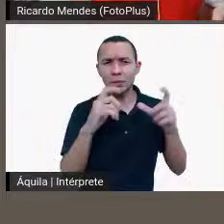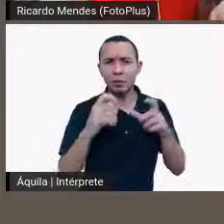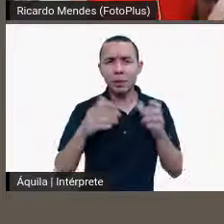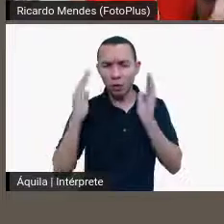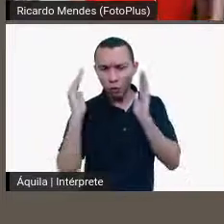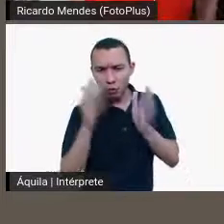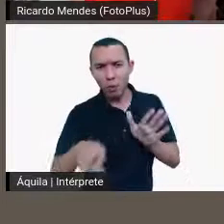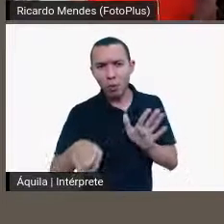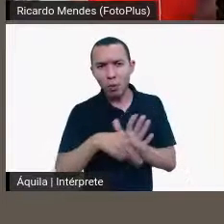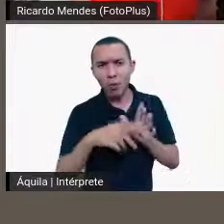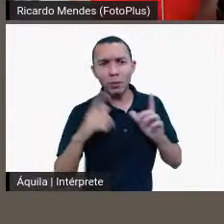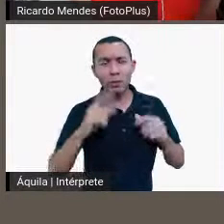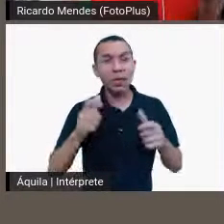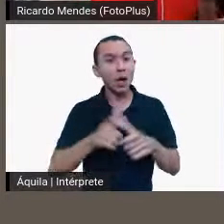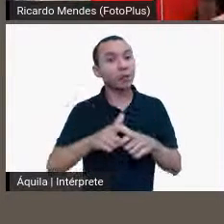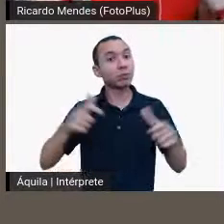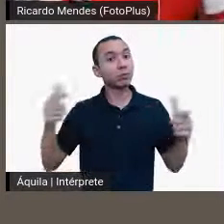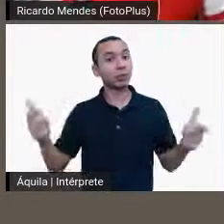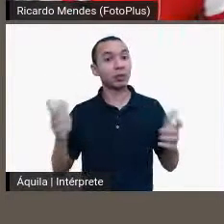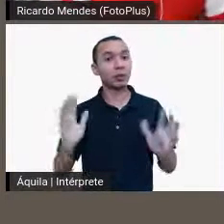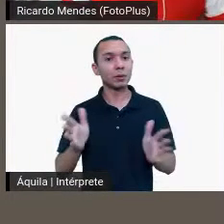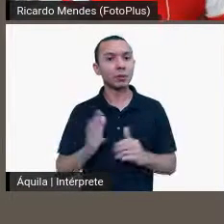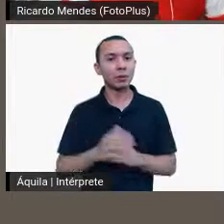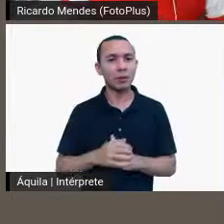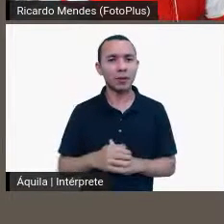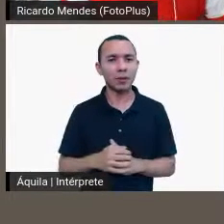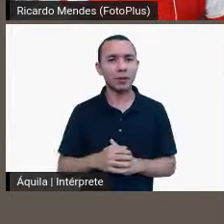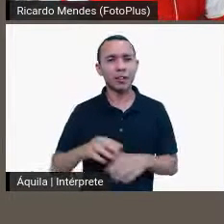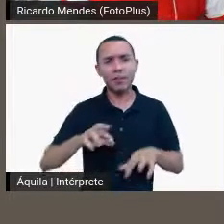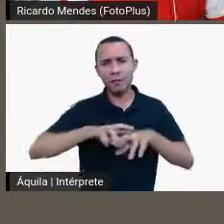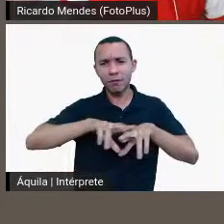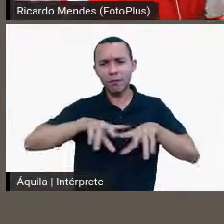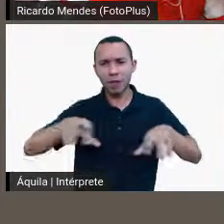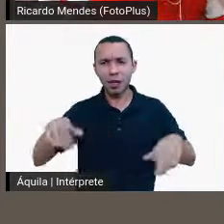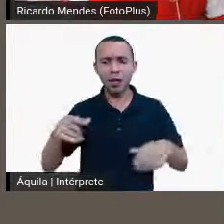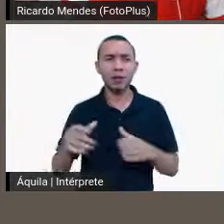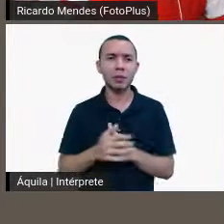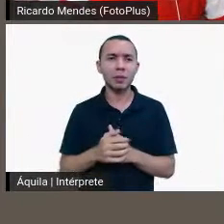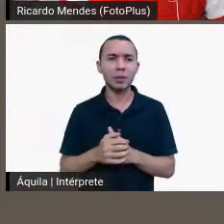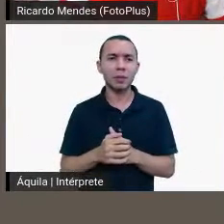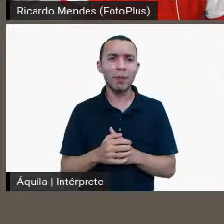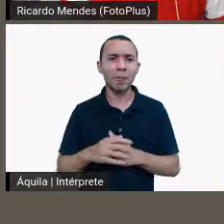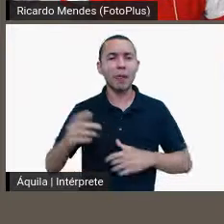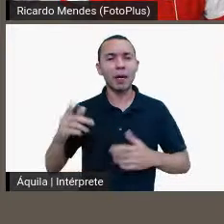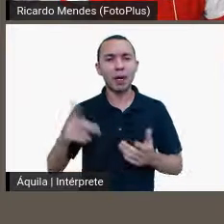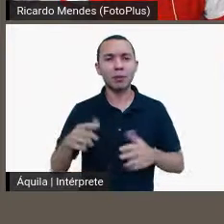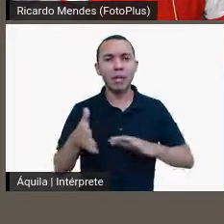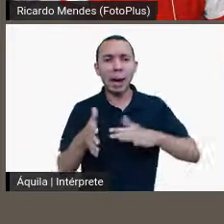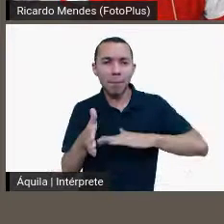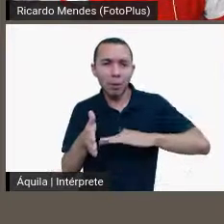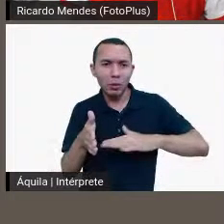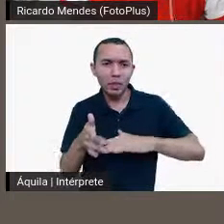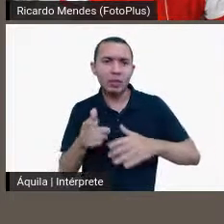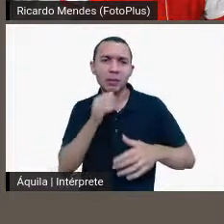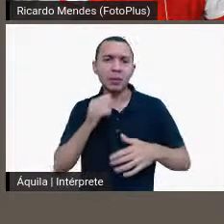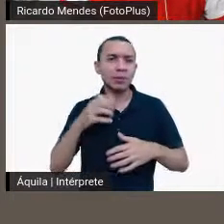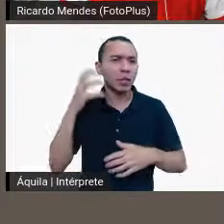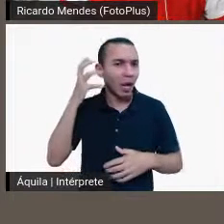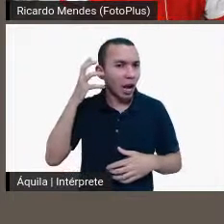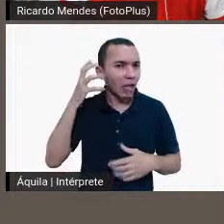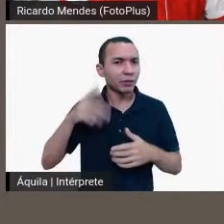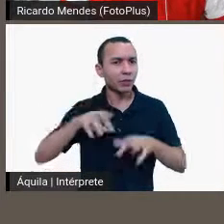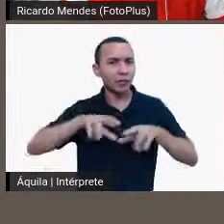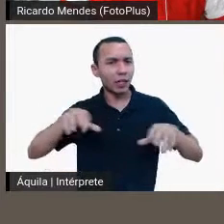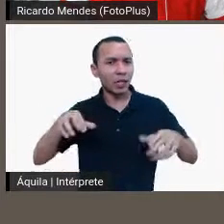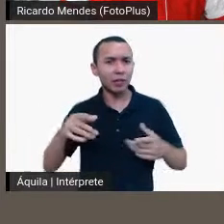numa perspectiva ampla, pois outros meios associados às modernidades, como o rádio, a publicidade, etc., não